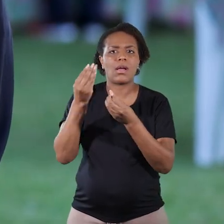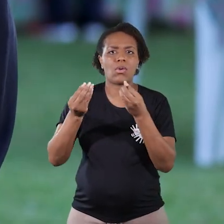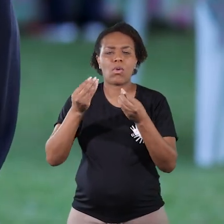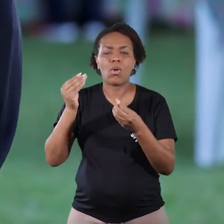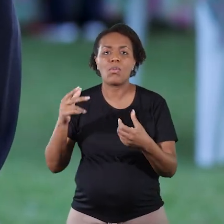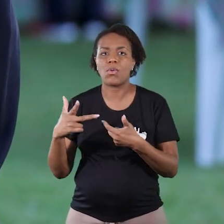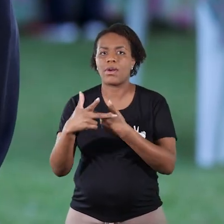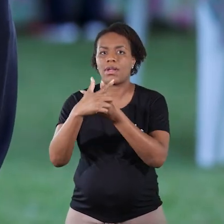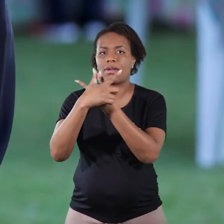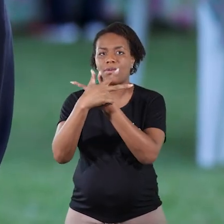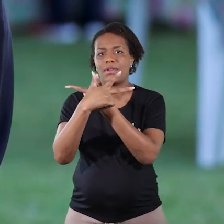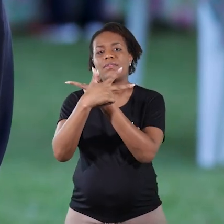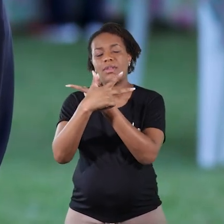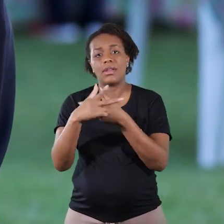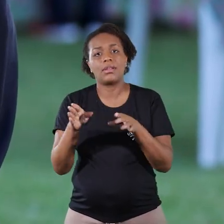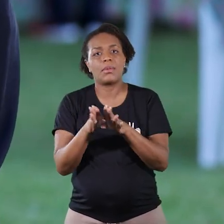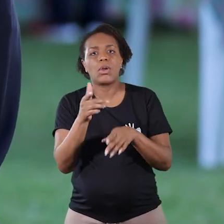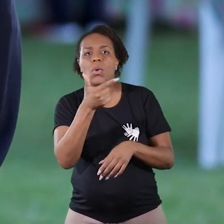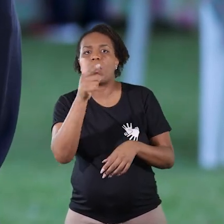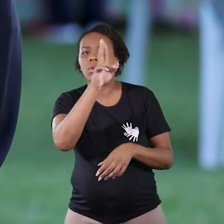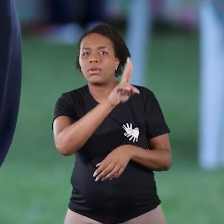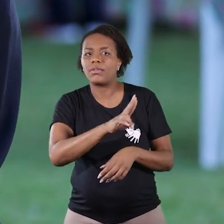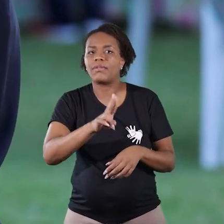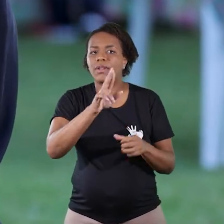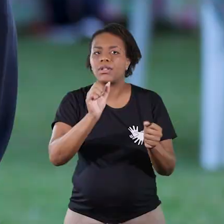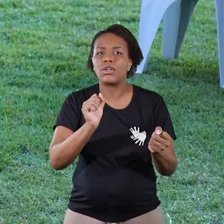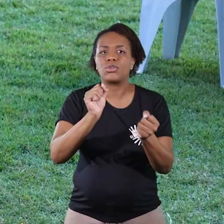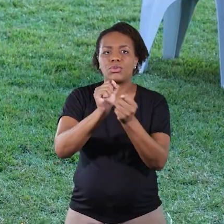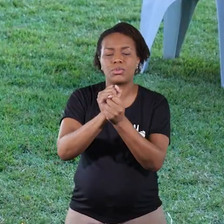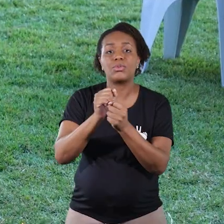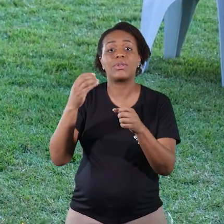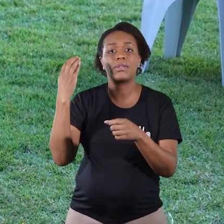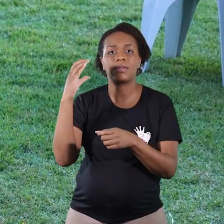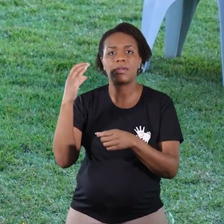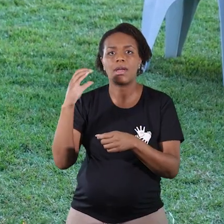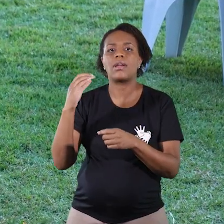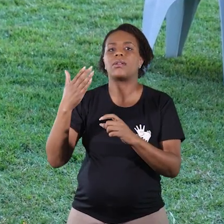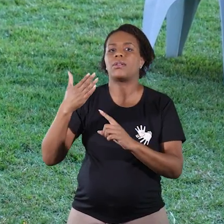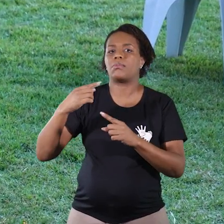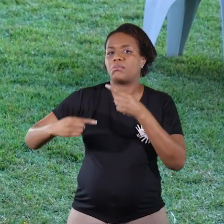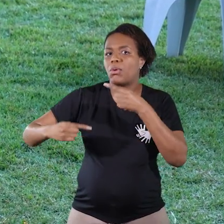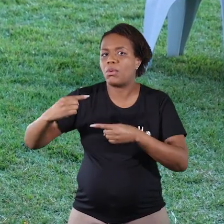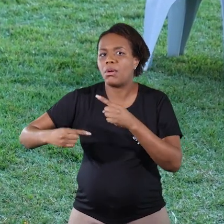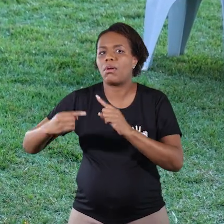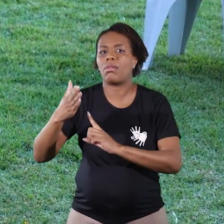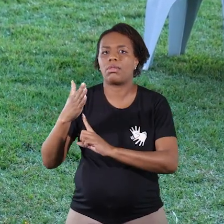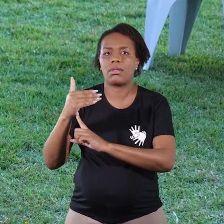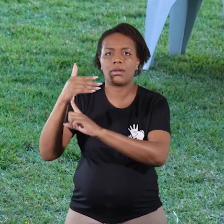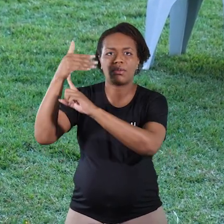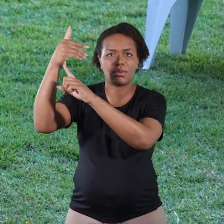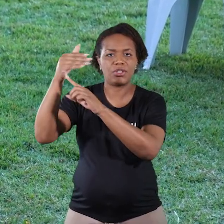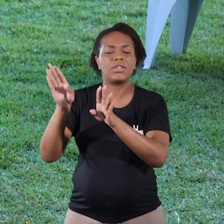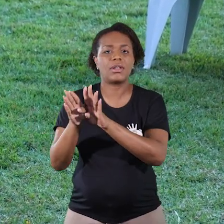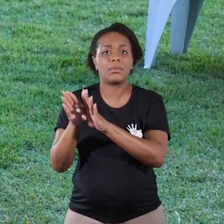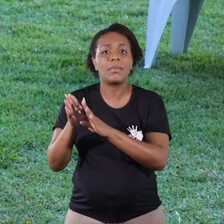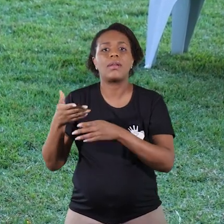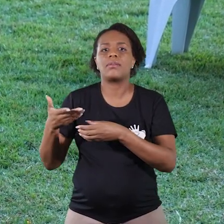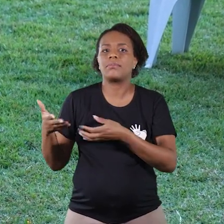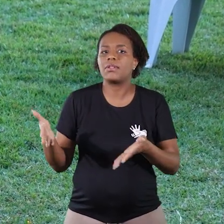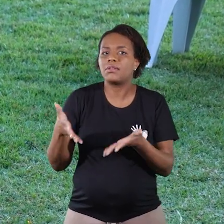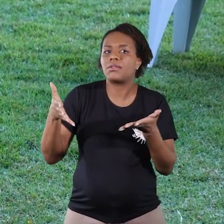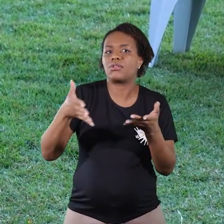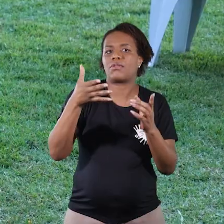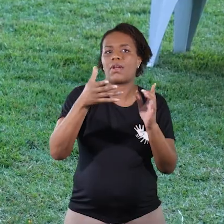políticas públicas e pensar a universidade junto e a política de ciência e tecnologia também